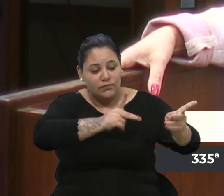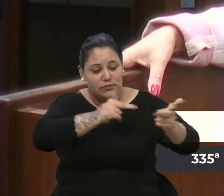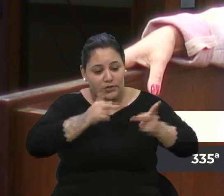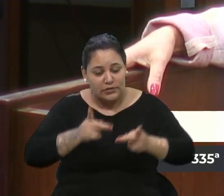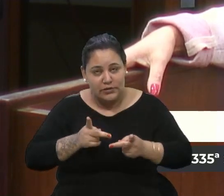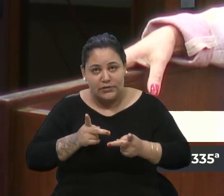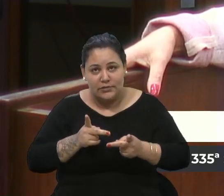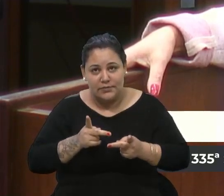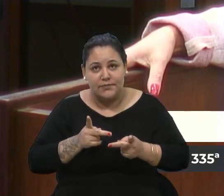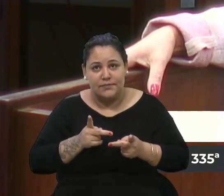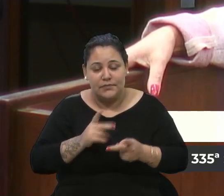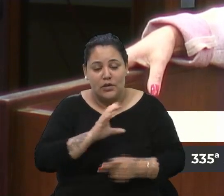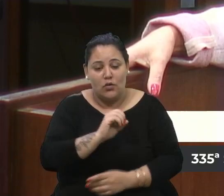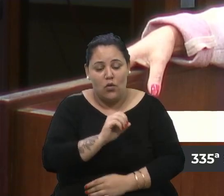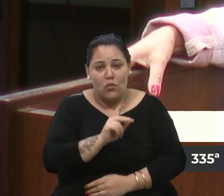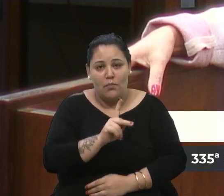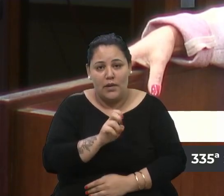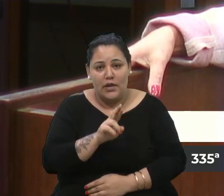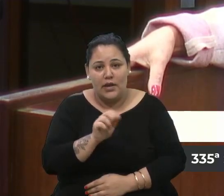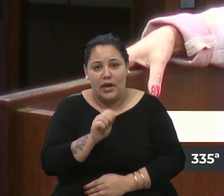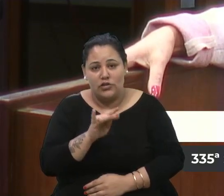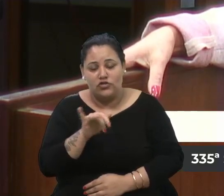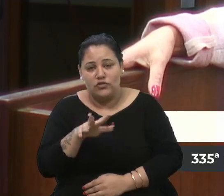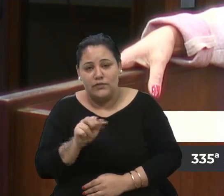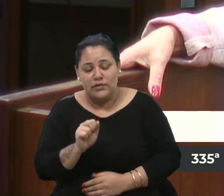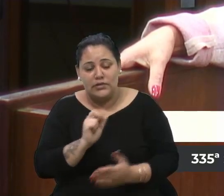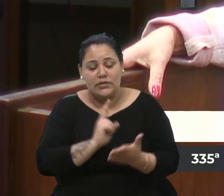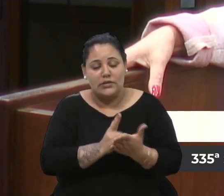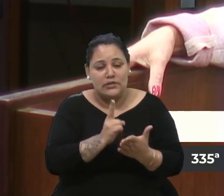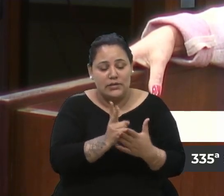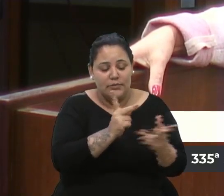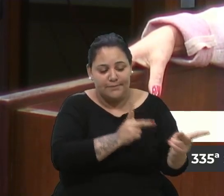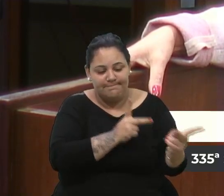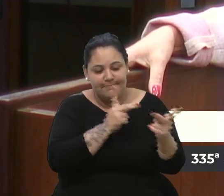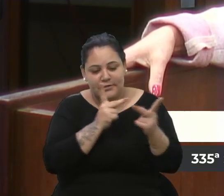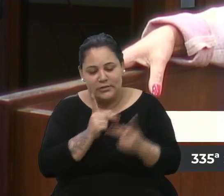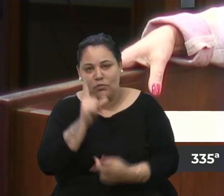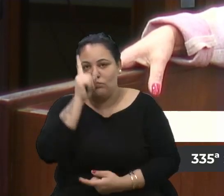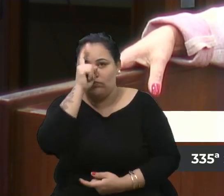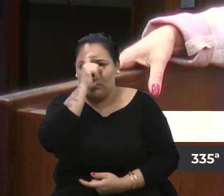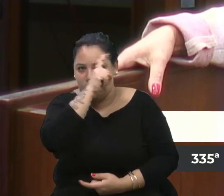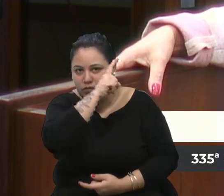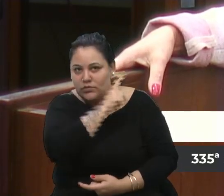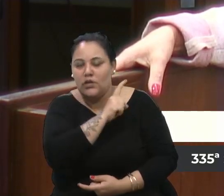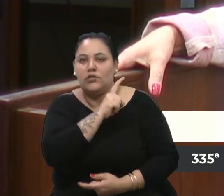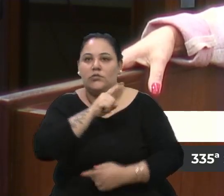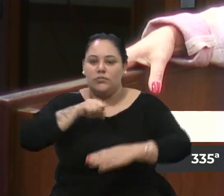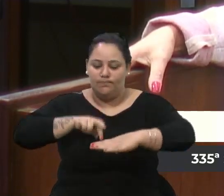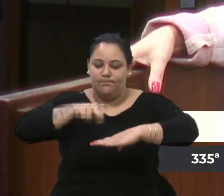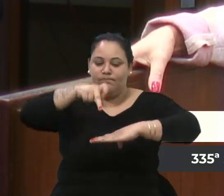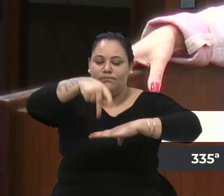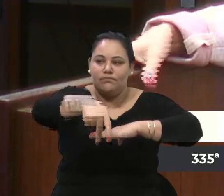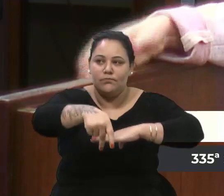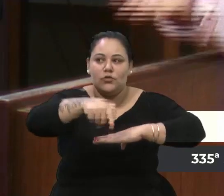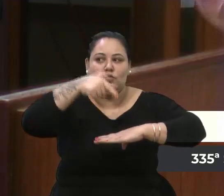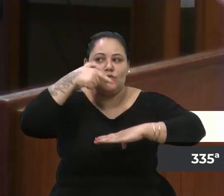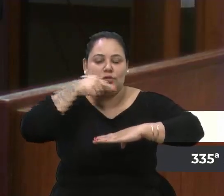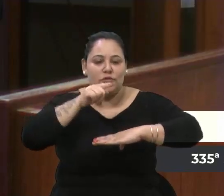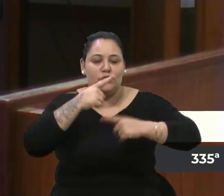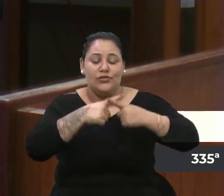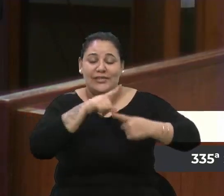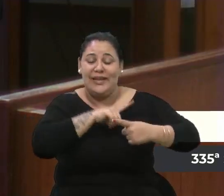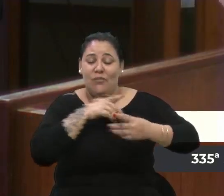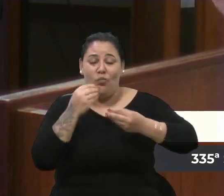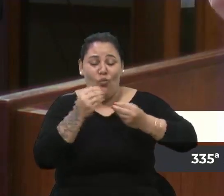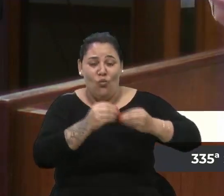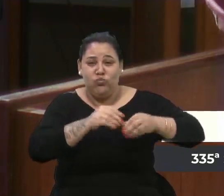nessa cooperativa. Todas as vezes que eu vou ali, é uma dificuldade para atravessar a rua, porque os carros vêm de